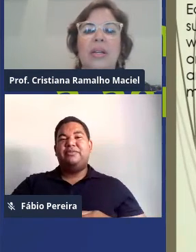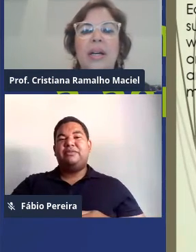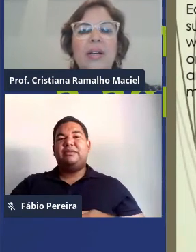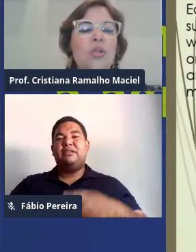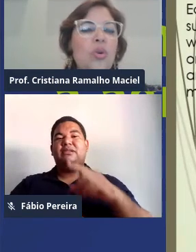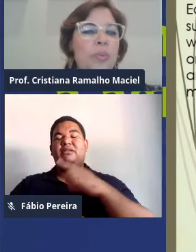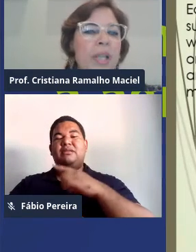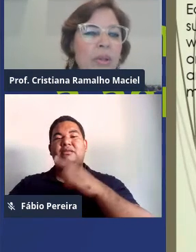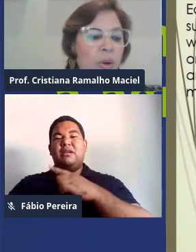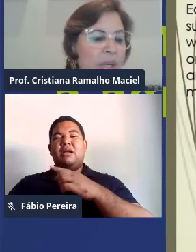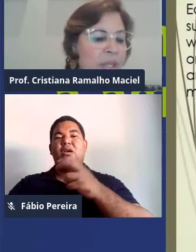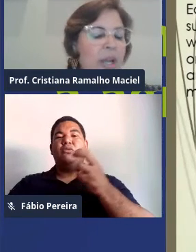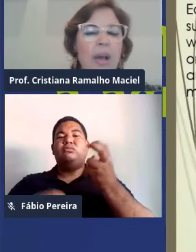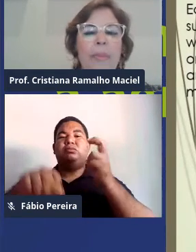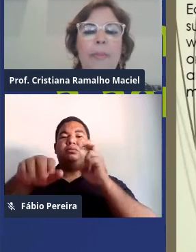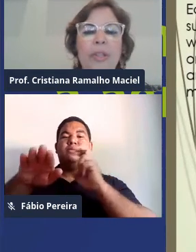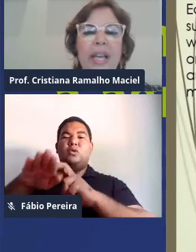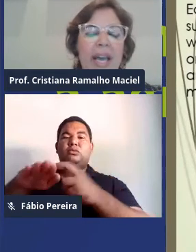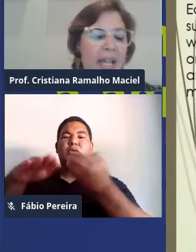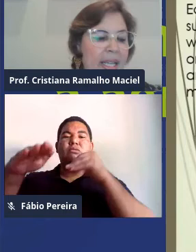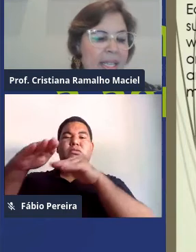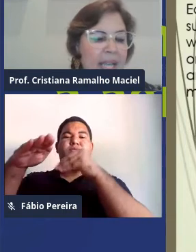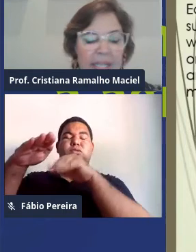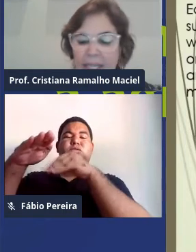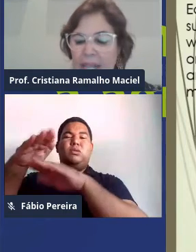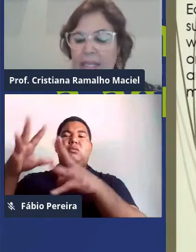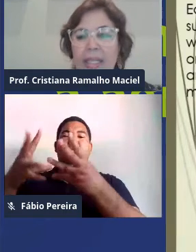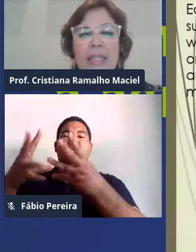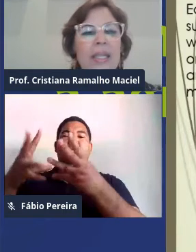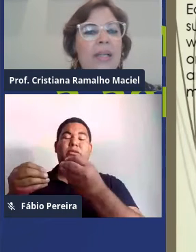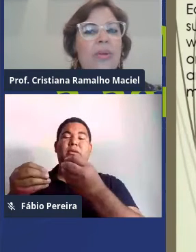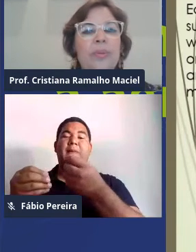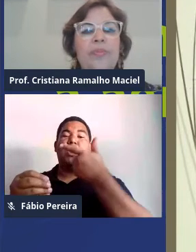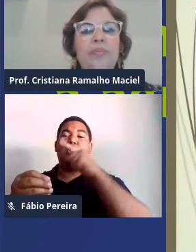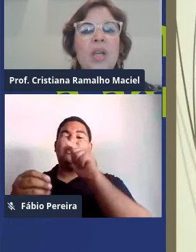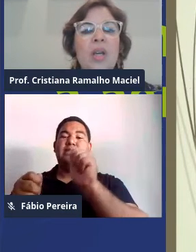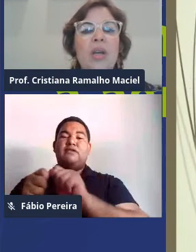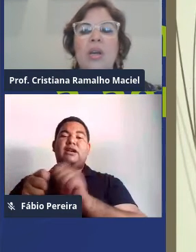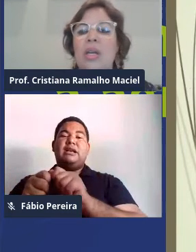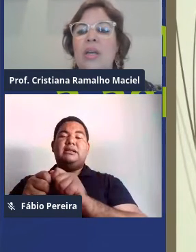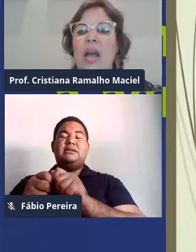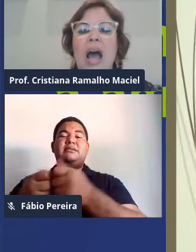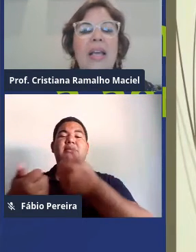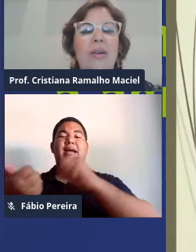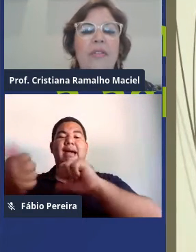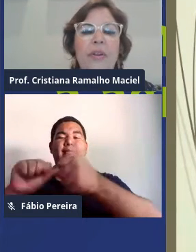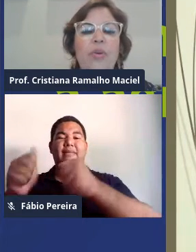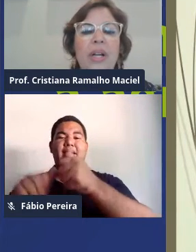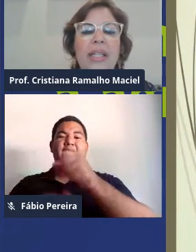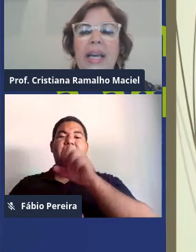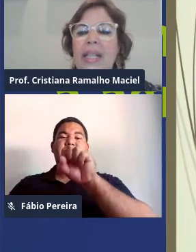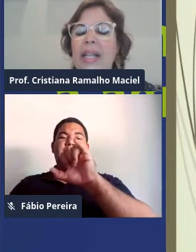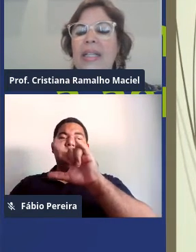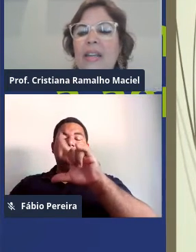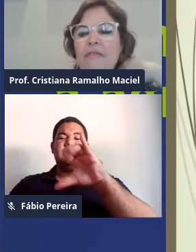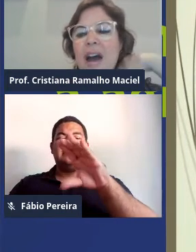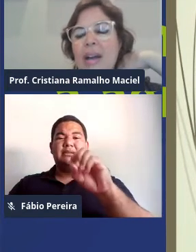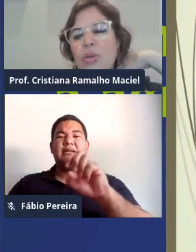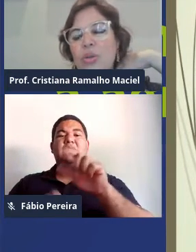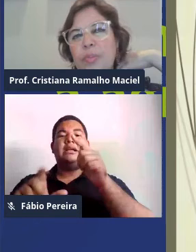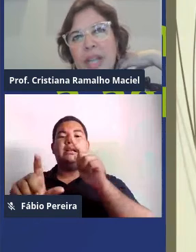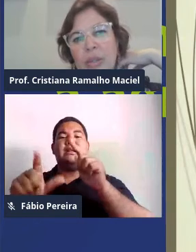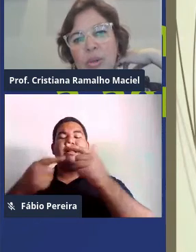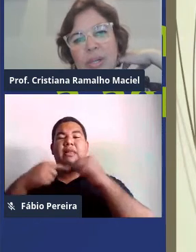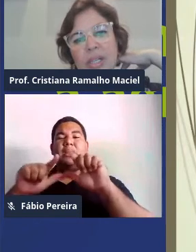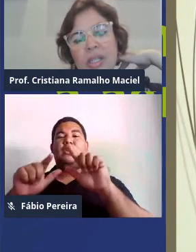dados, grandes computadores, para poder realizar essa análise em sílico. Aqui é uma figura dele, ele tem